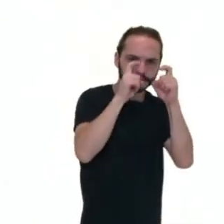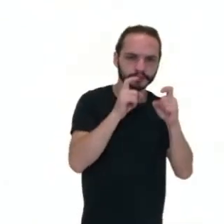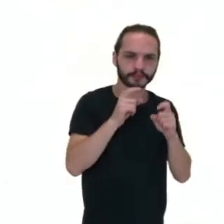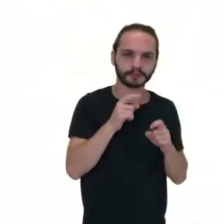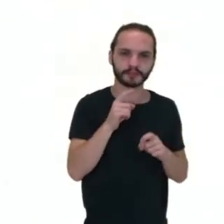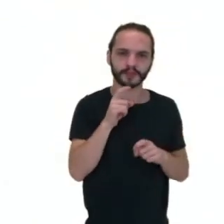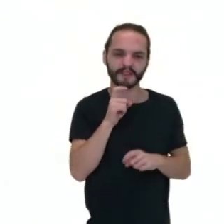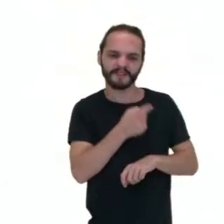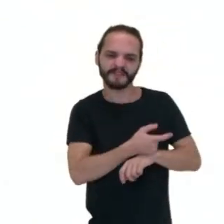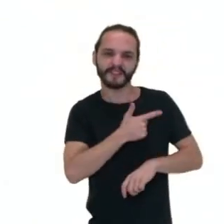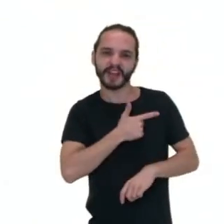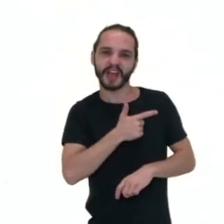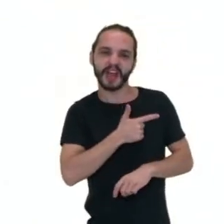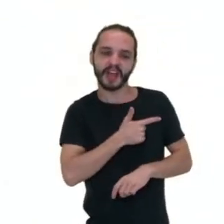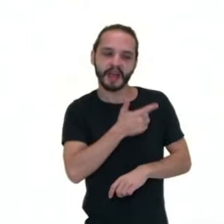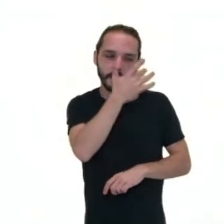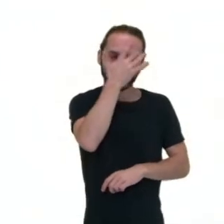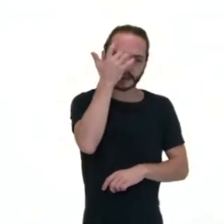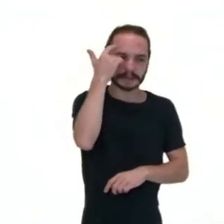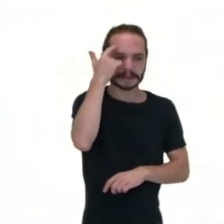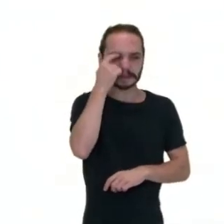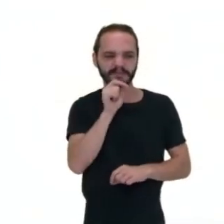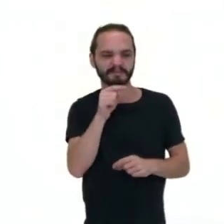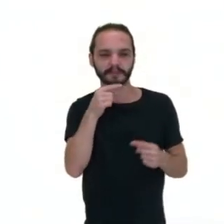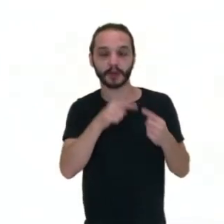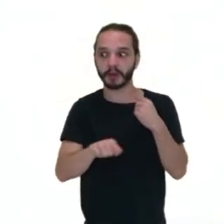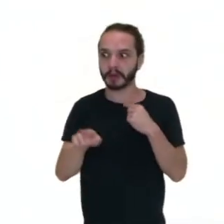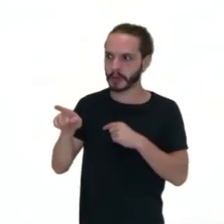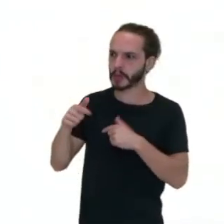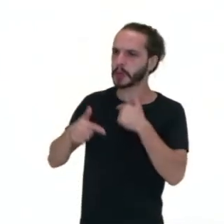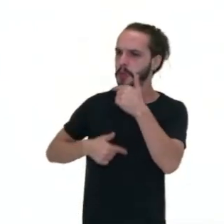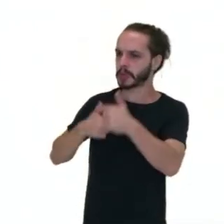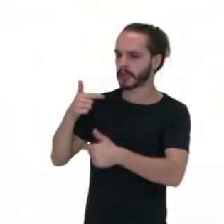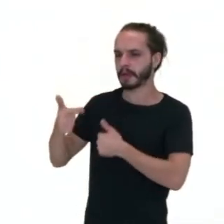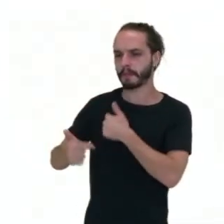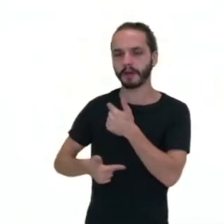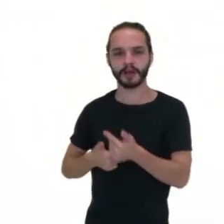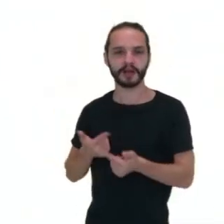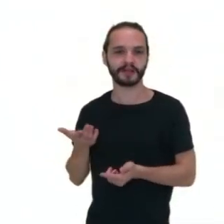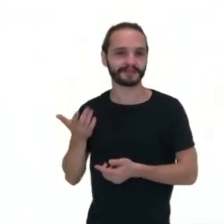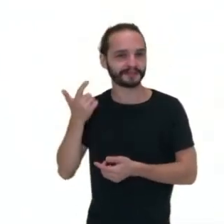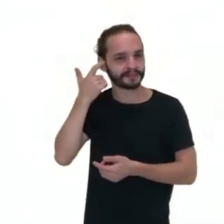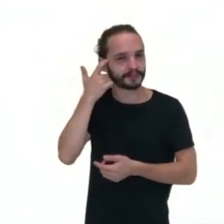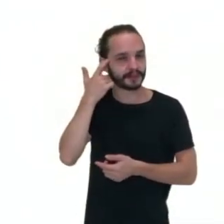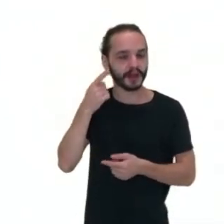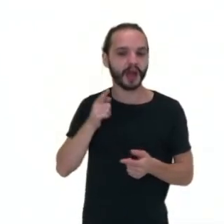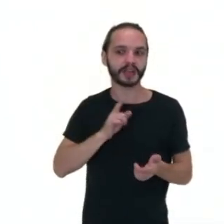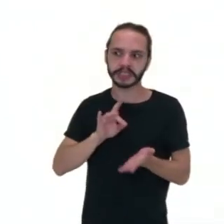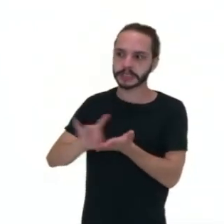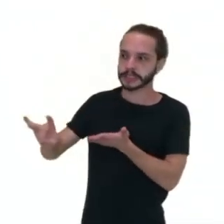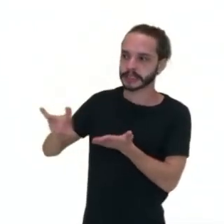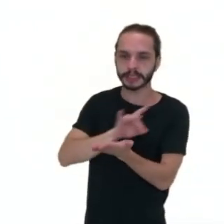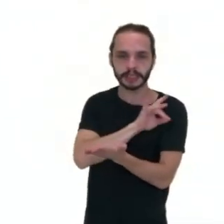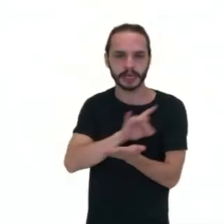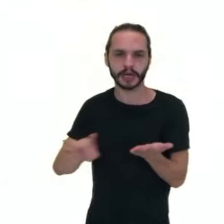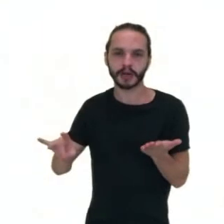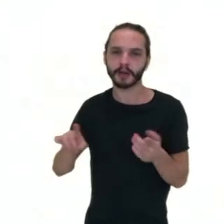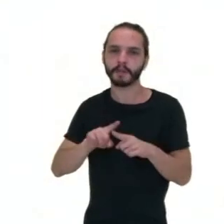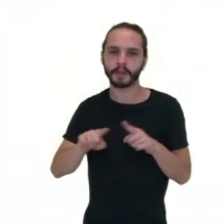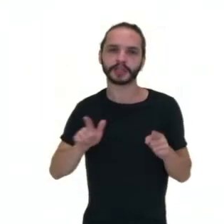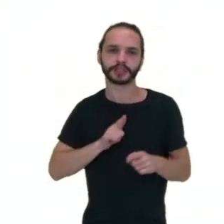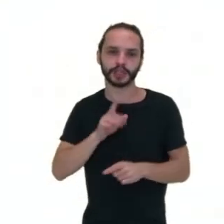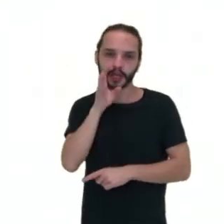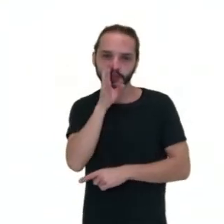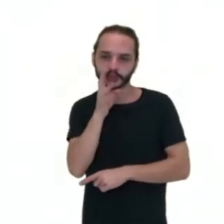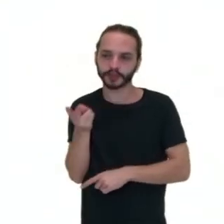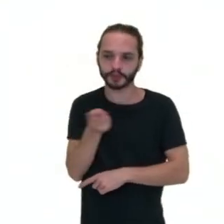feião assim, então o pessoal achava ele meio de lado, era um homem de trabalho, enquanto o outro trabalhava um pouco menos, e eles eles tinham essa rivalidade, mas os dois se admiravam na verdade.